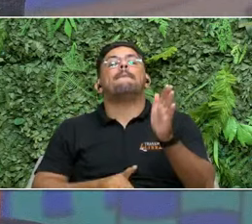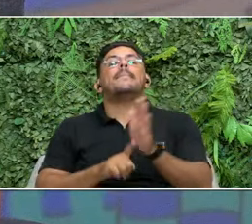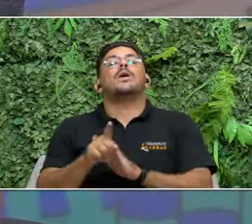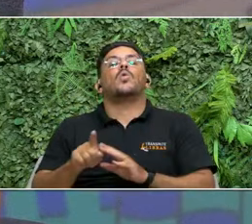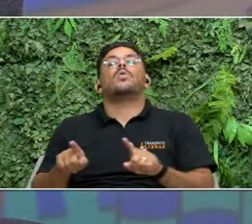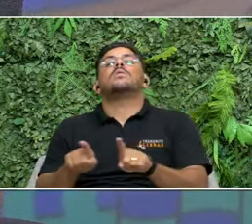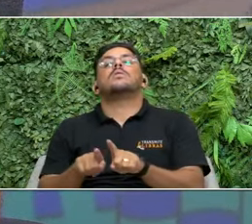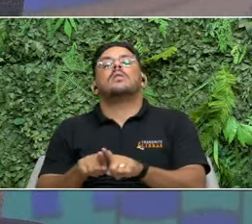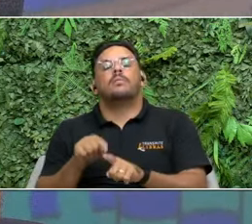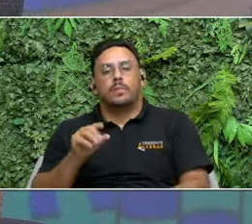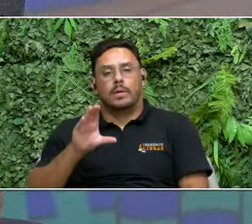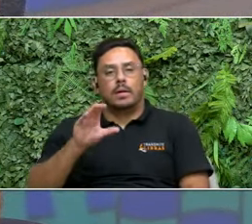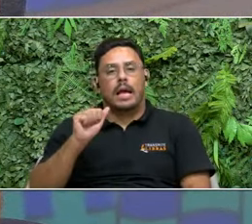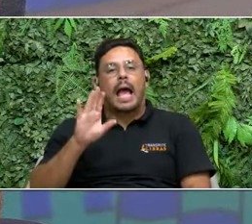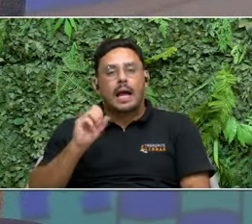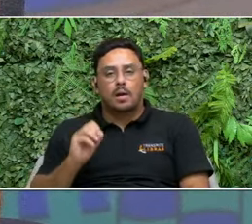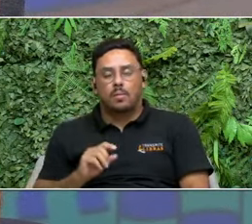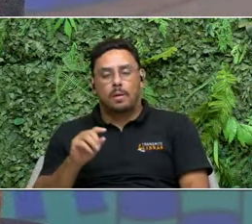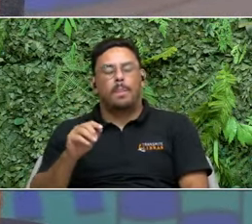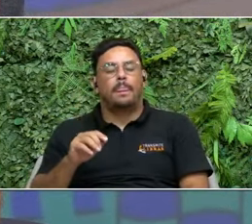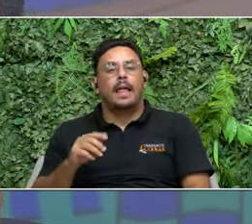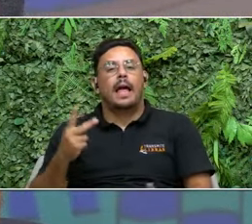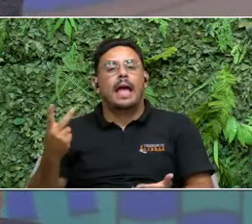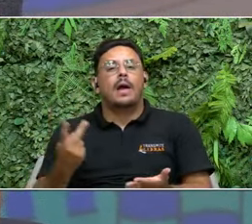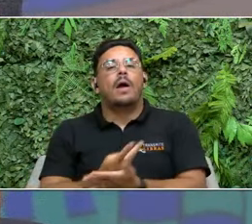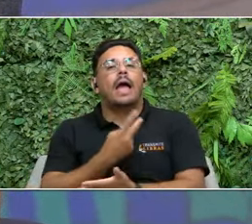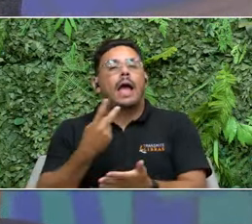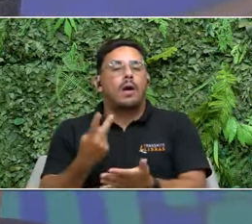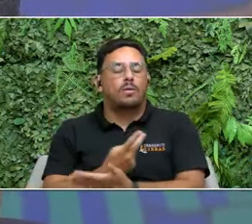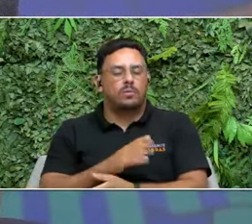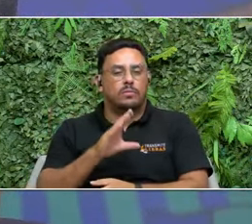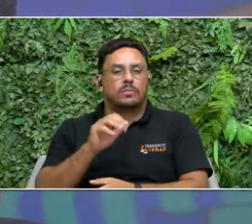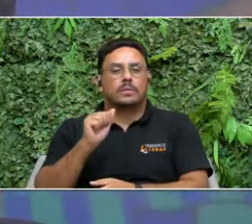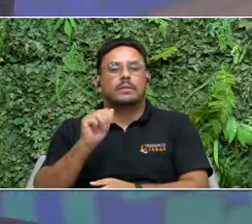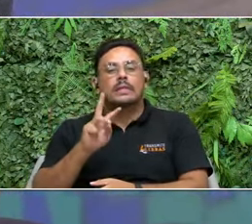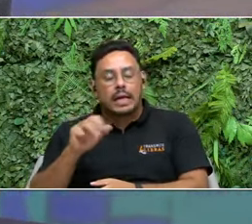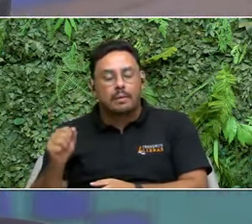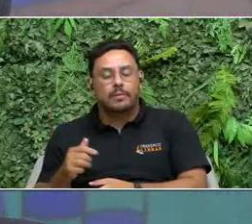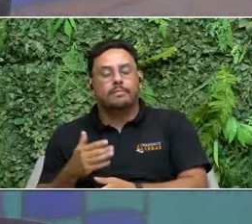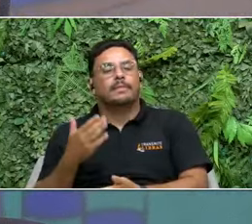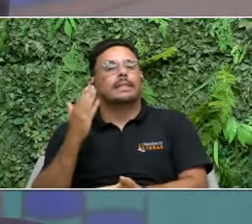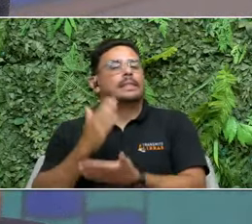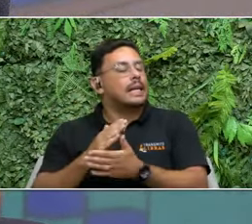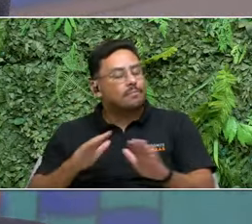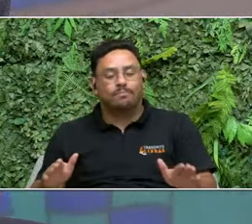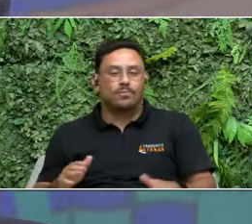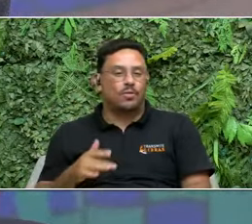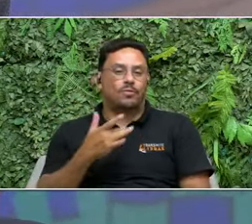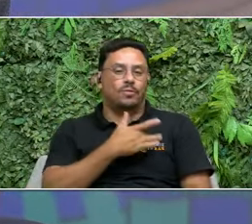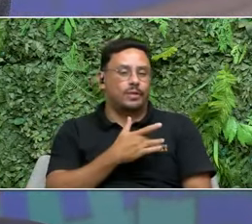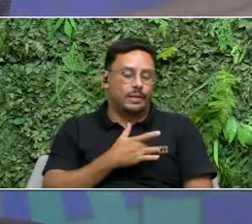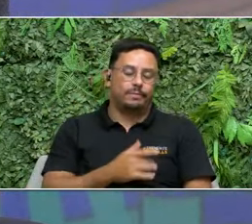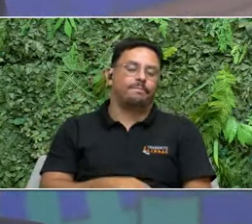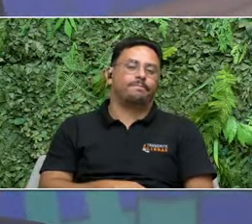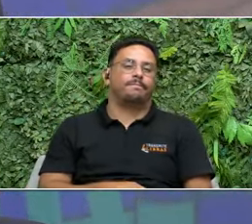também Ô cabido a falha do Cabral desequilibrou a equipe do Cruzeiro